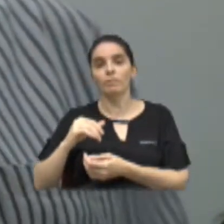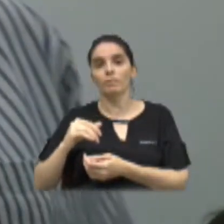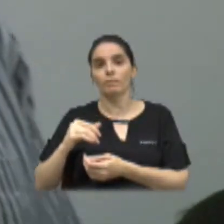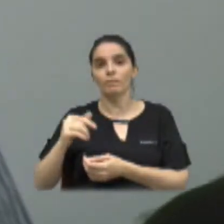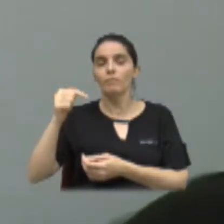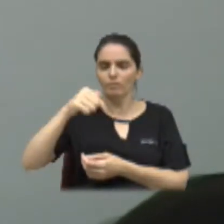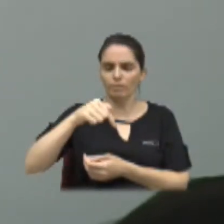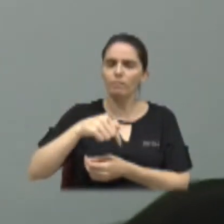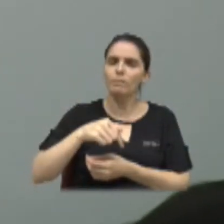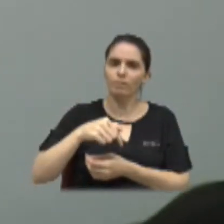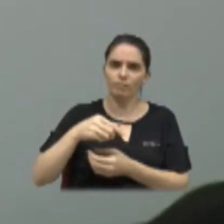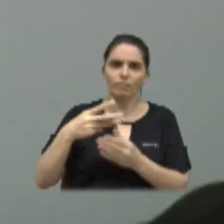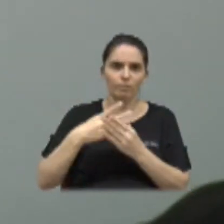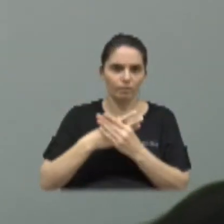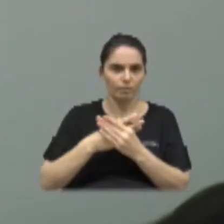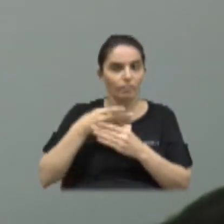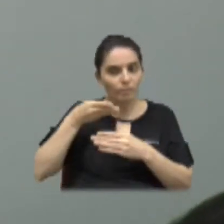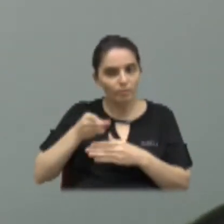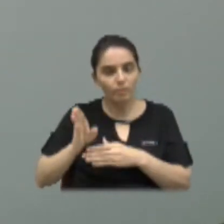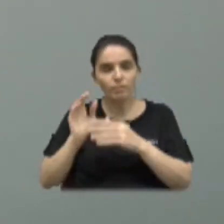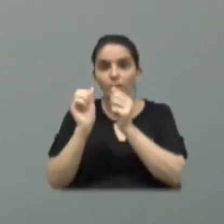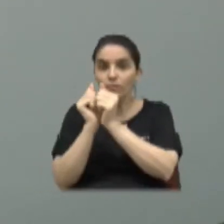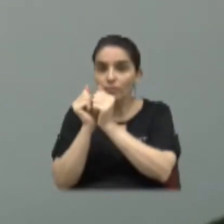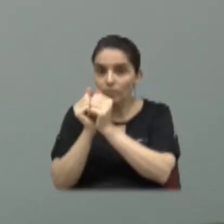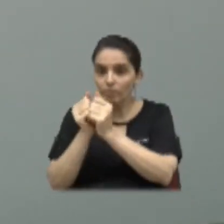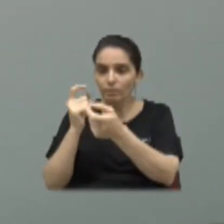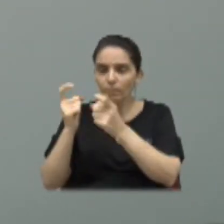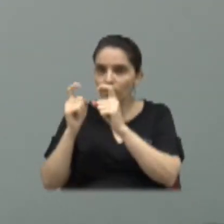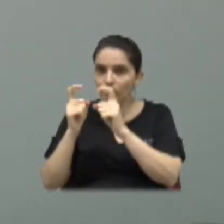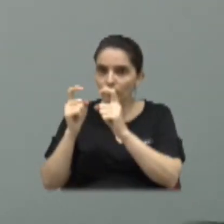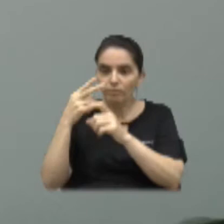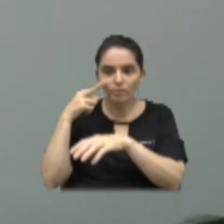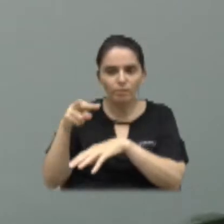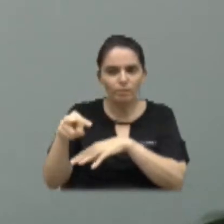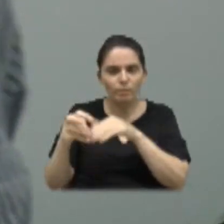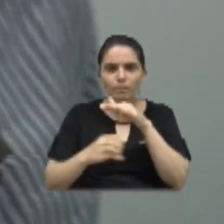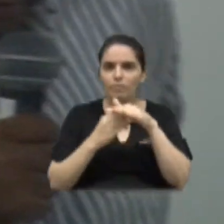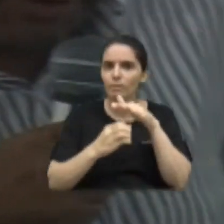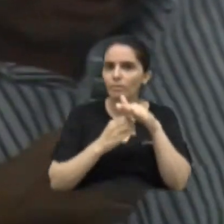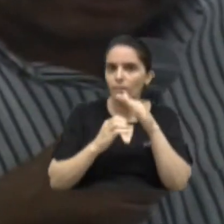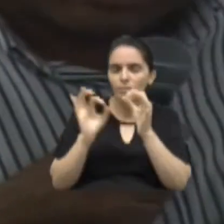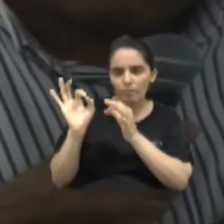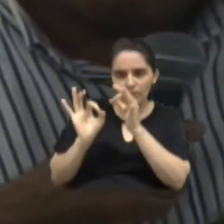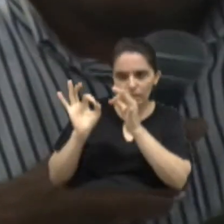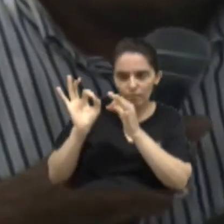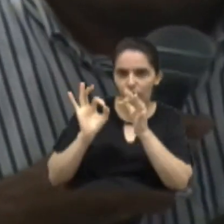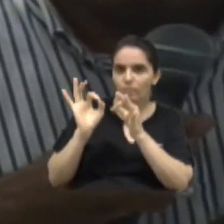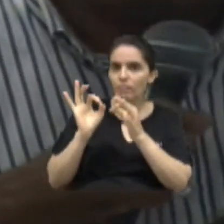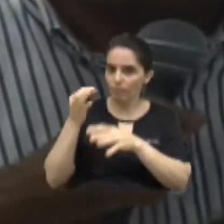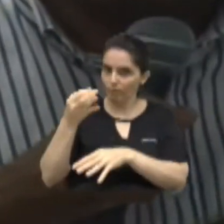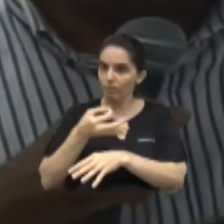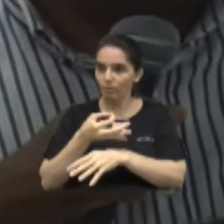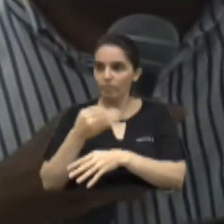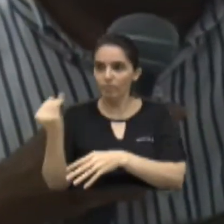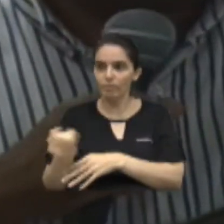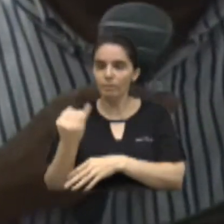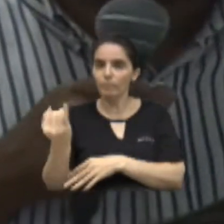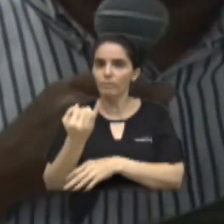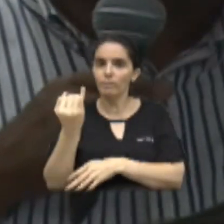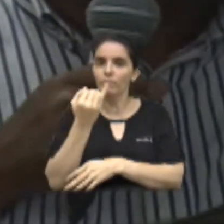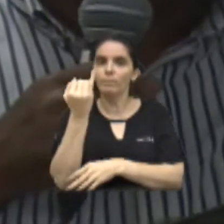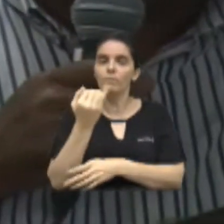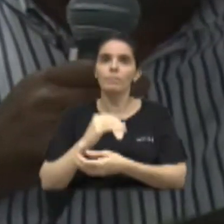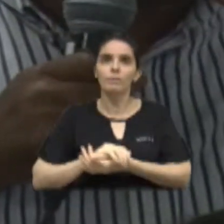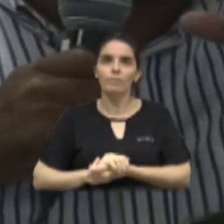aqui, acompanhar toda essa situação, para ver lá a empresa que monitora, que acompanha o radar, que é muito importante